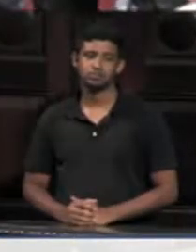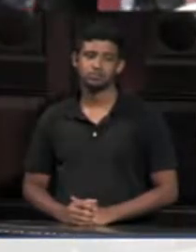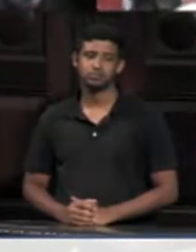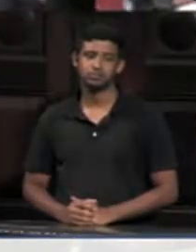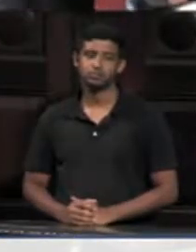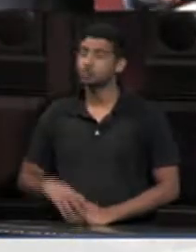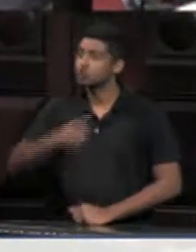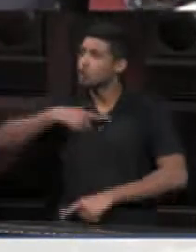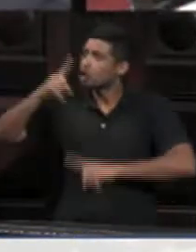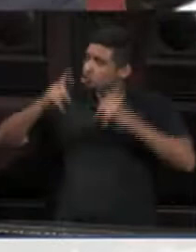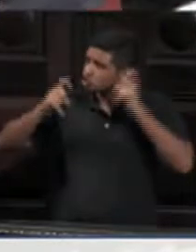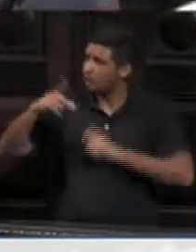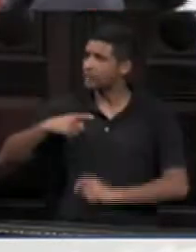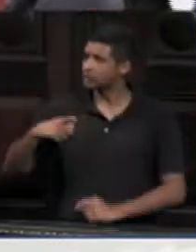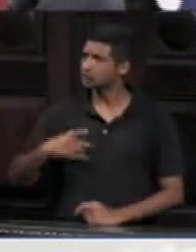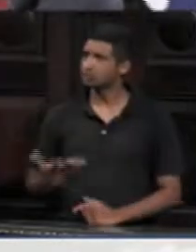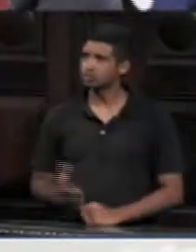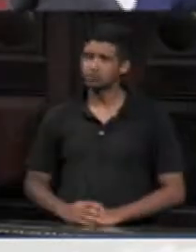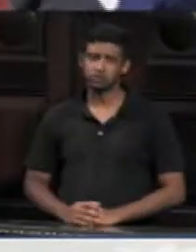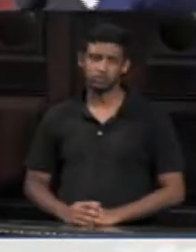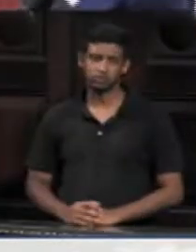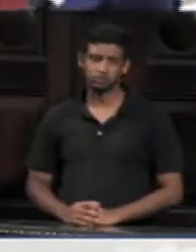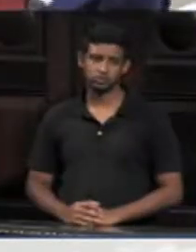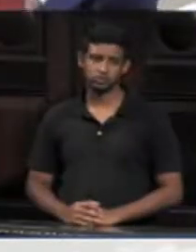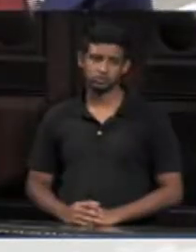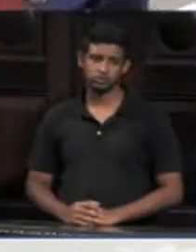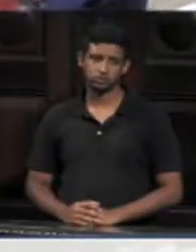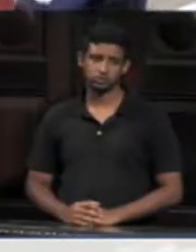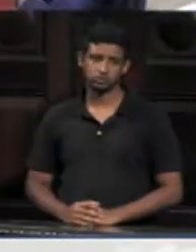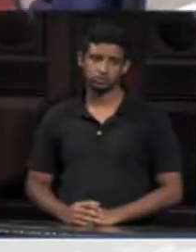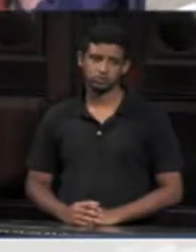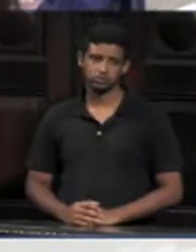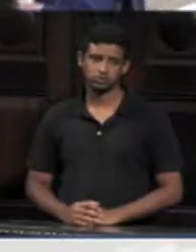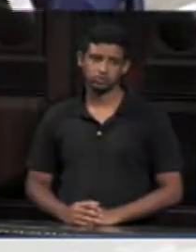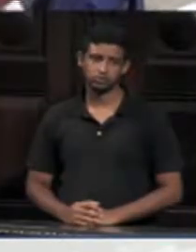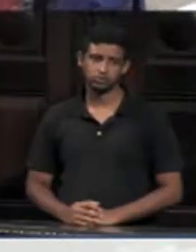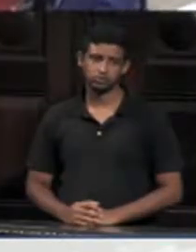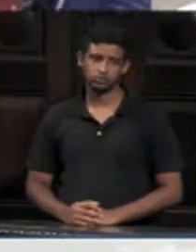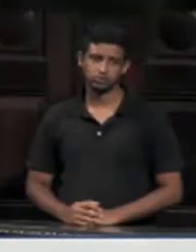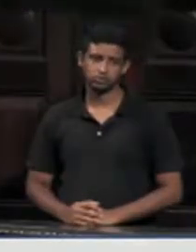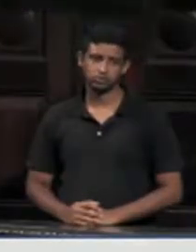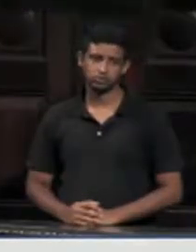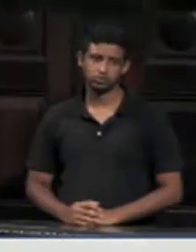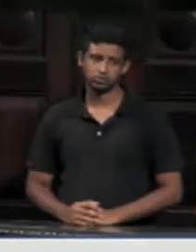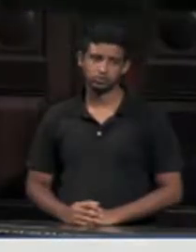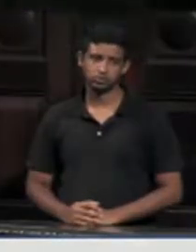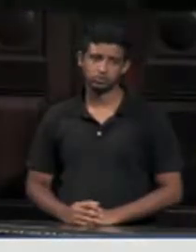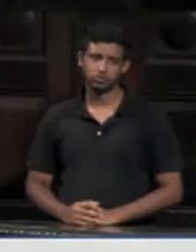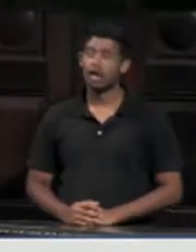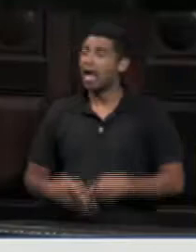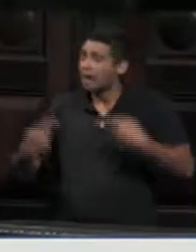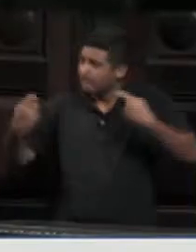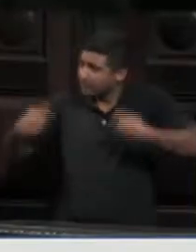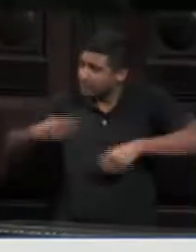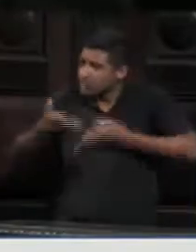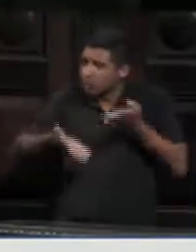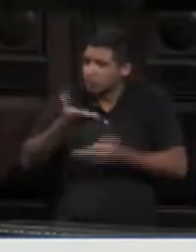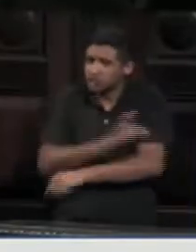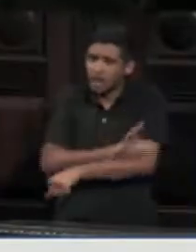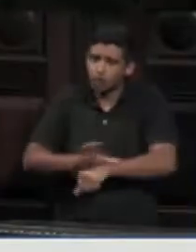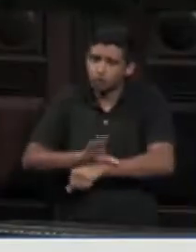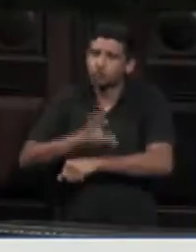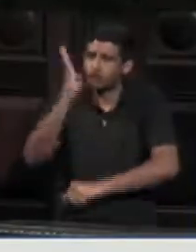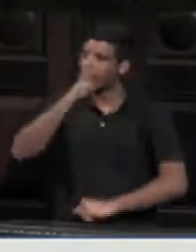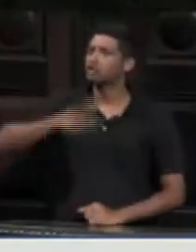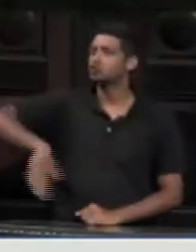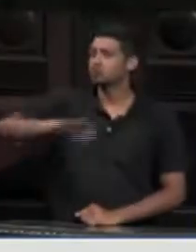expressão internacional. Porque os produtores brasileiros não privilegiam a cultura nacional. Não, mas não é verdade. É